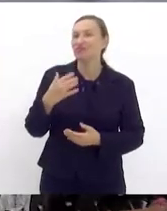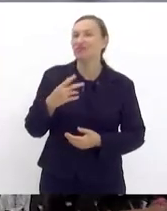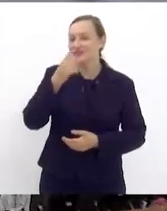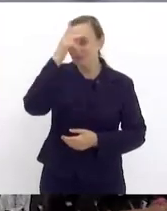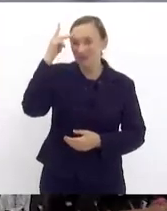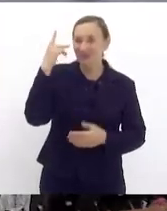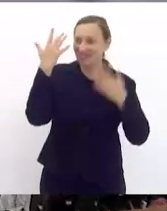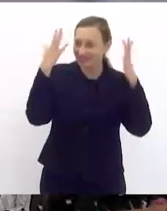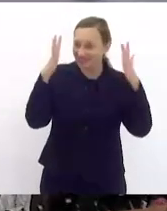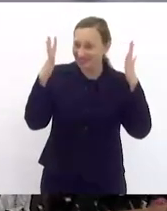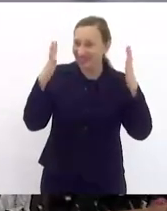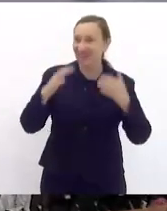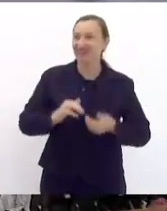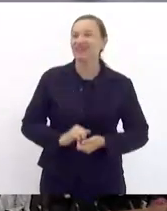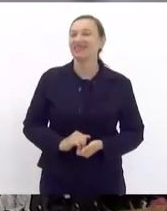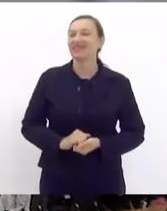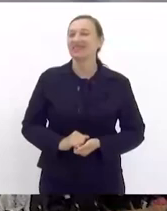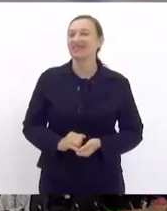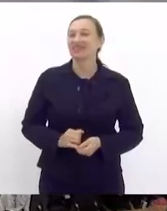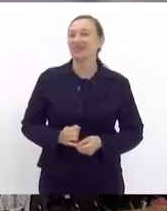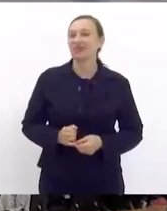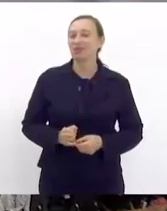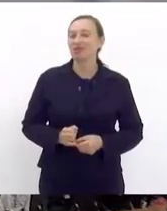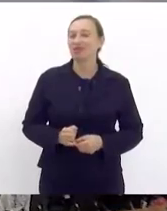Muito bom isso aí.